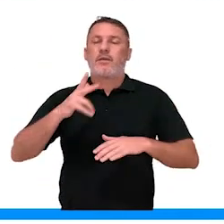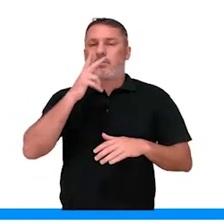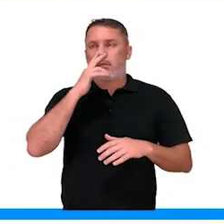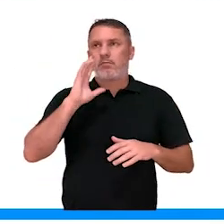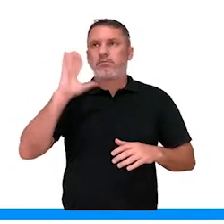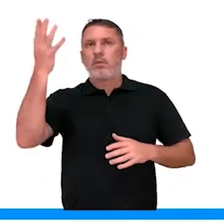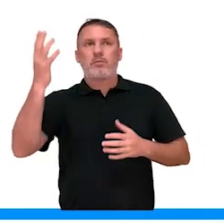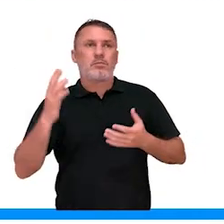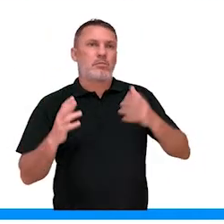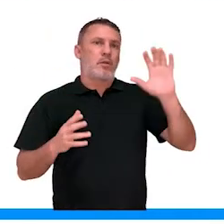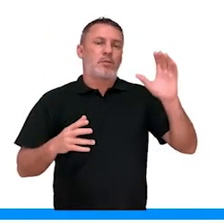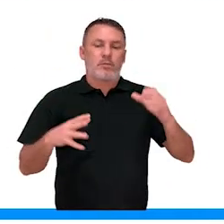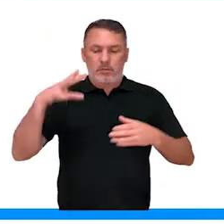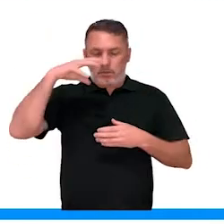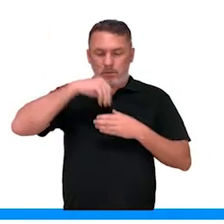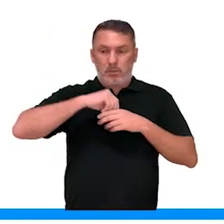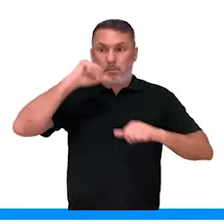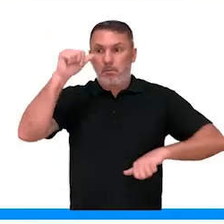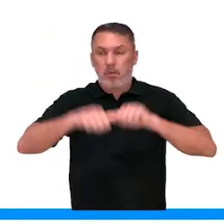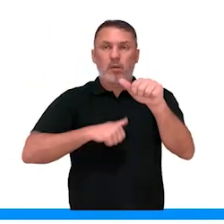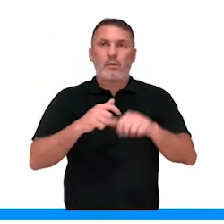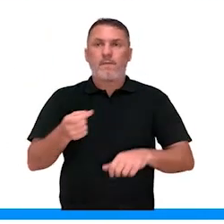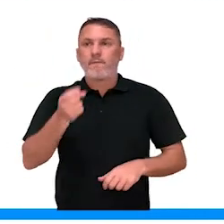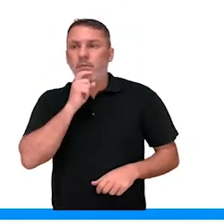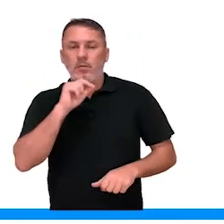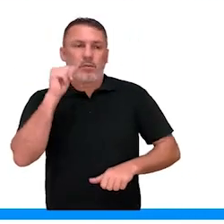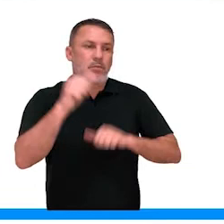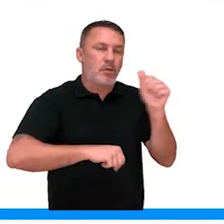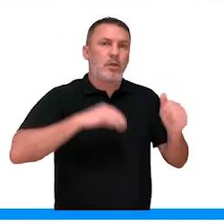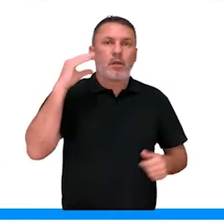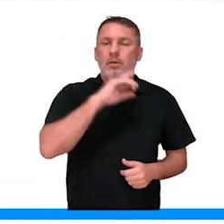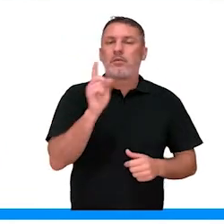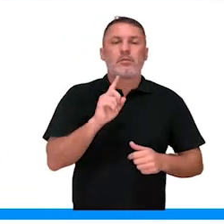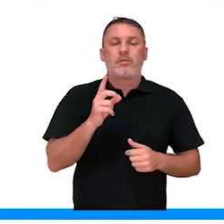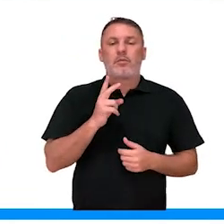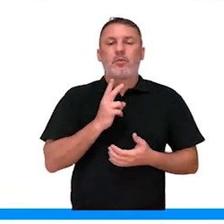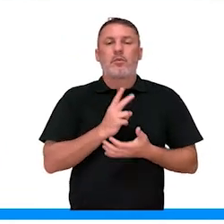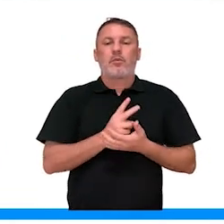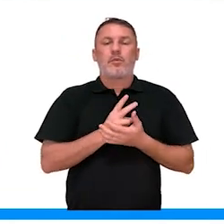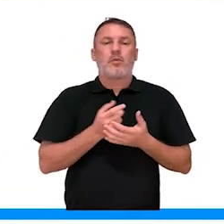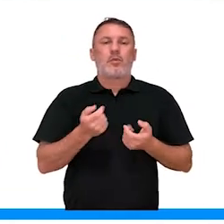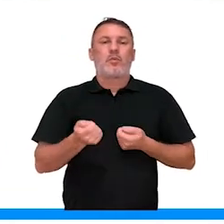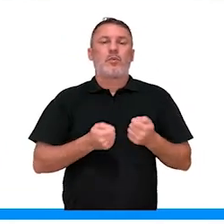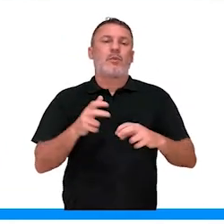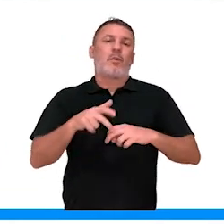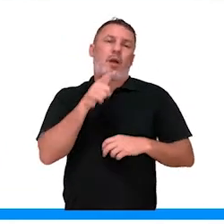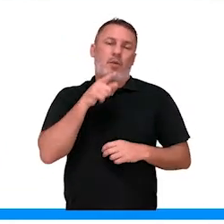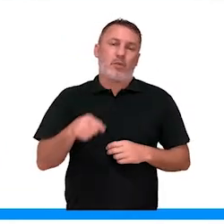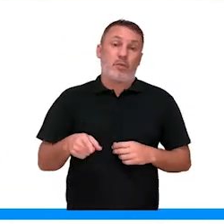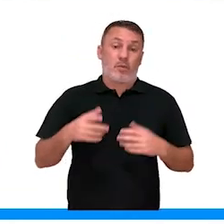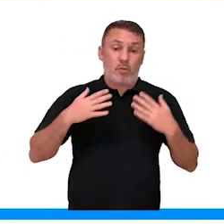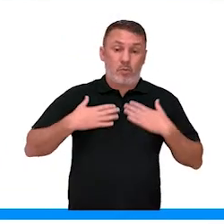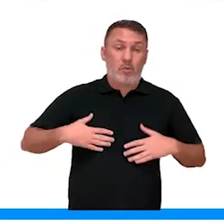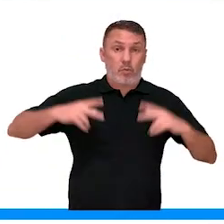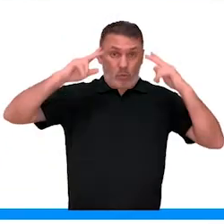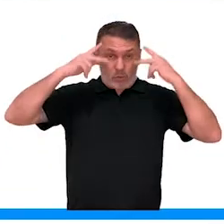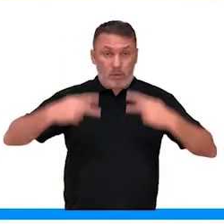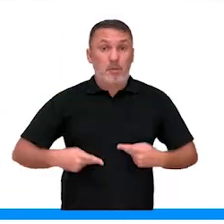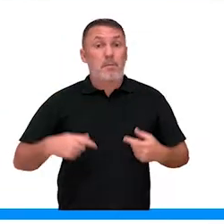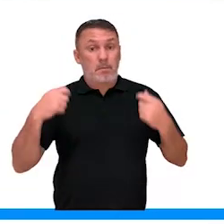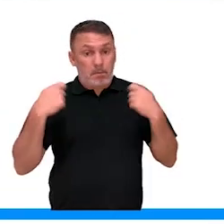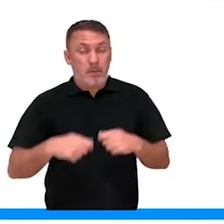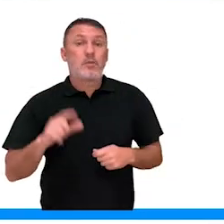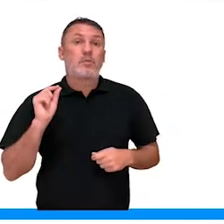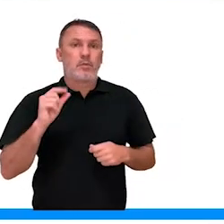variações bruscas no meio interno, mantendo as nossas reações químicas. Por quê? O corpo humano ele